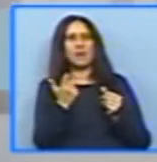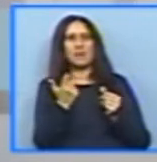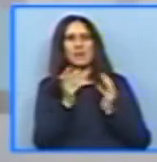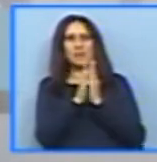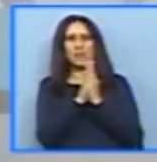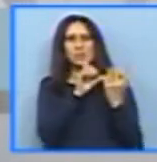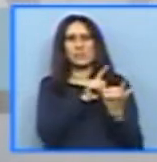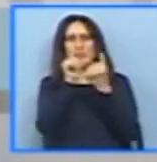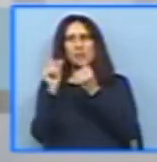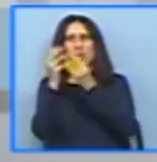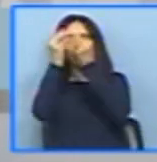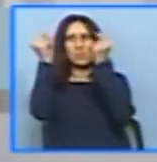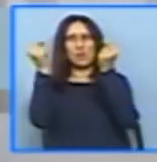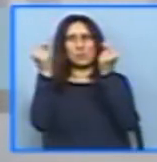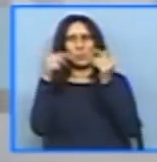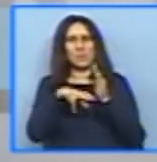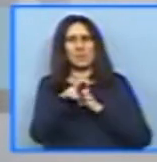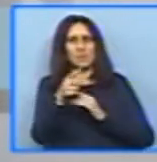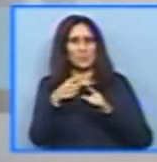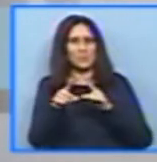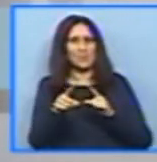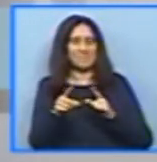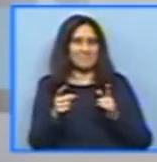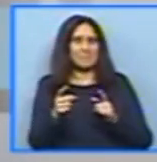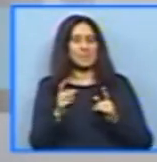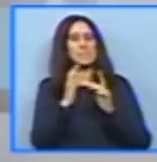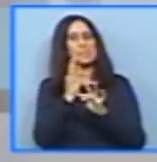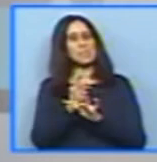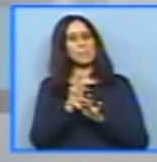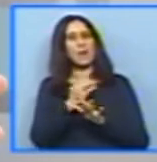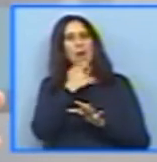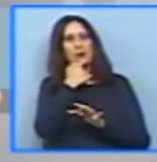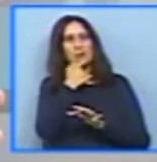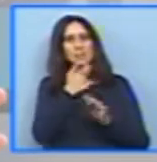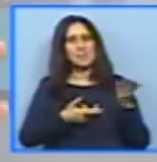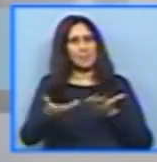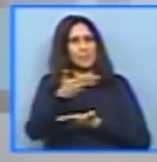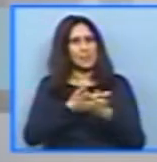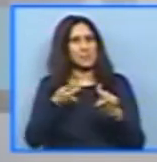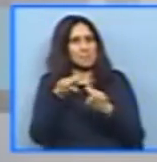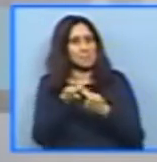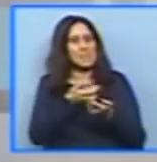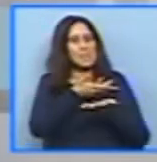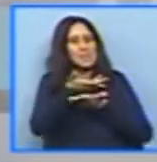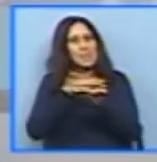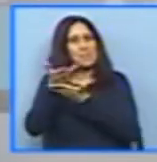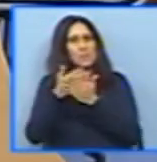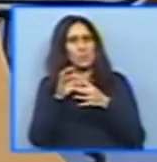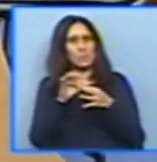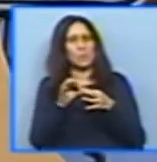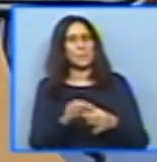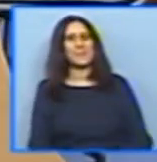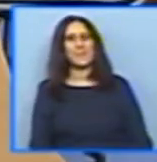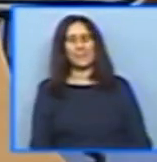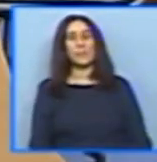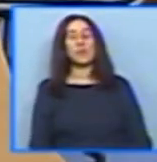mais abstratos do que entram, não é? É preciso celebrá-lo com expressões dinâmicas de relação e de comunhão. E acredito que